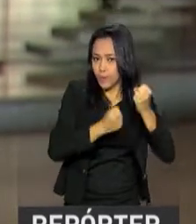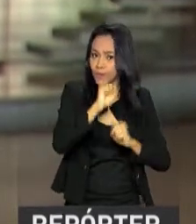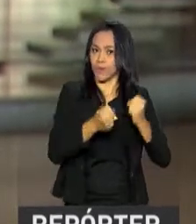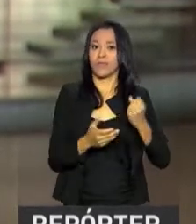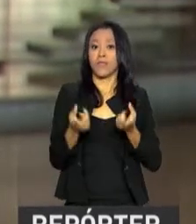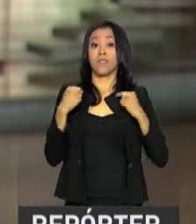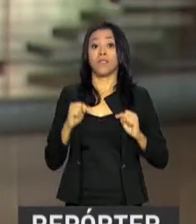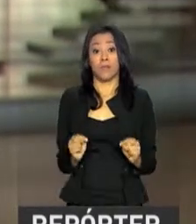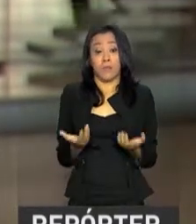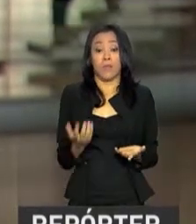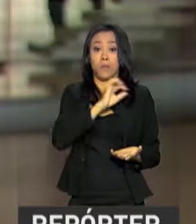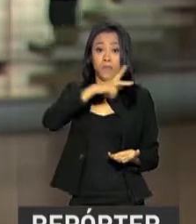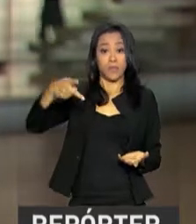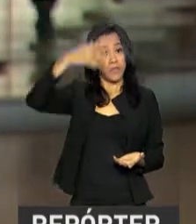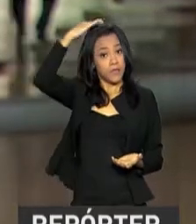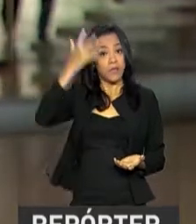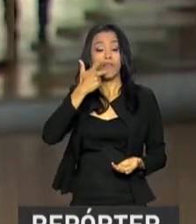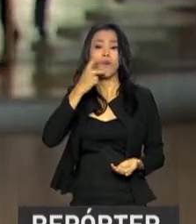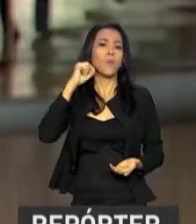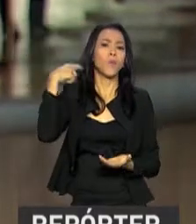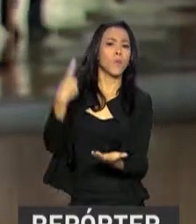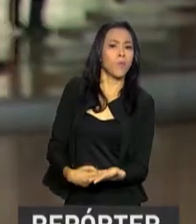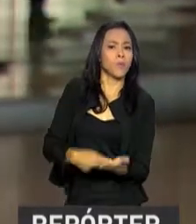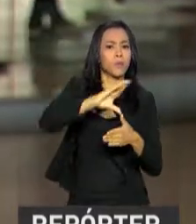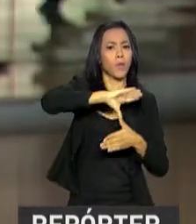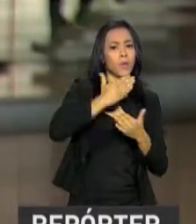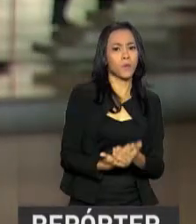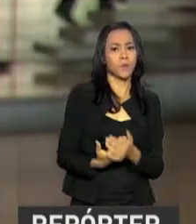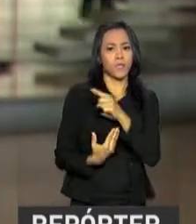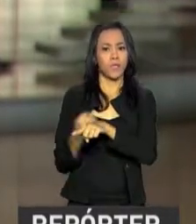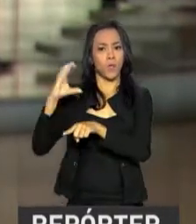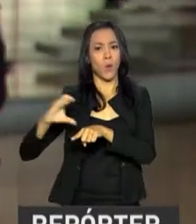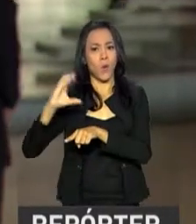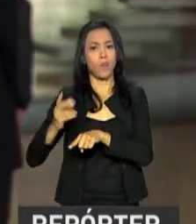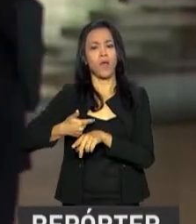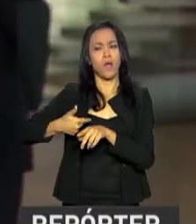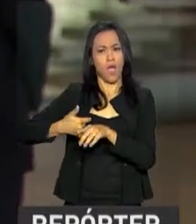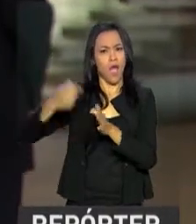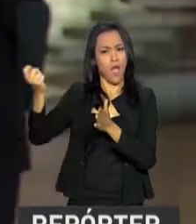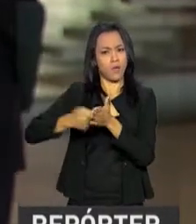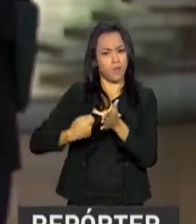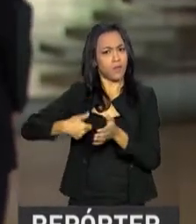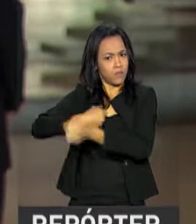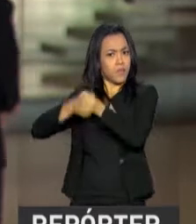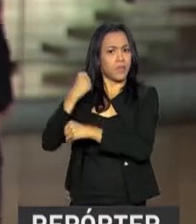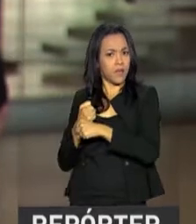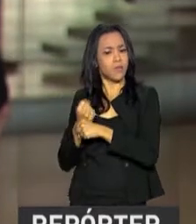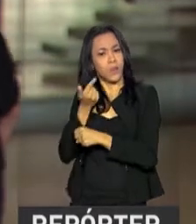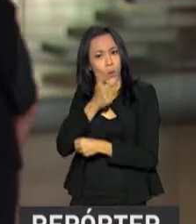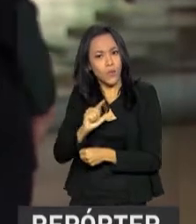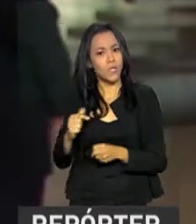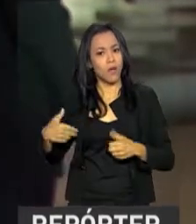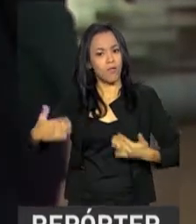presidente michel temer destacou o acordo entre mercosul e colômbia assinado ano passado e que fez avançar as relações